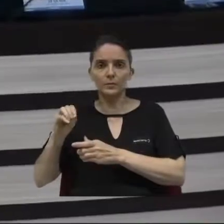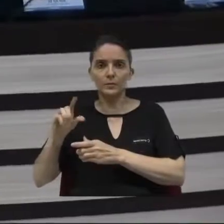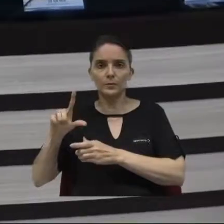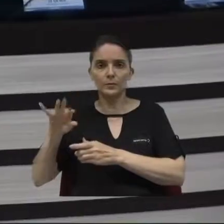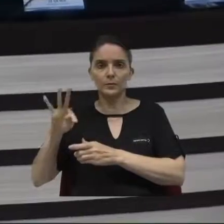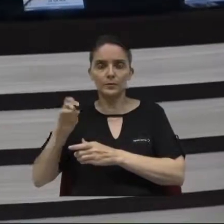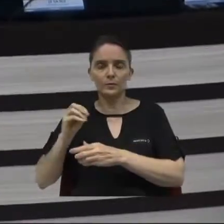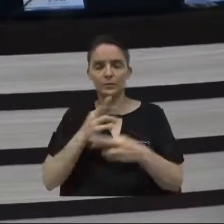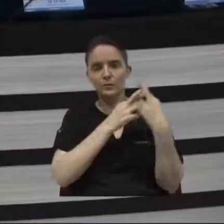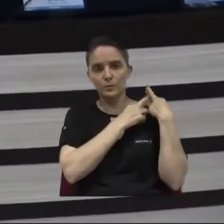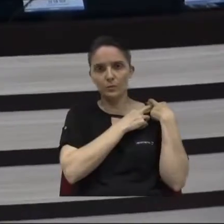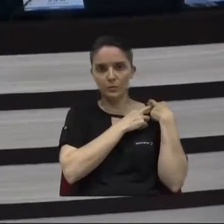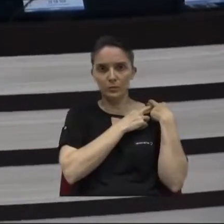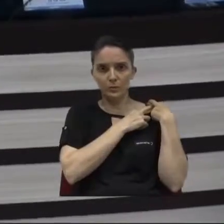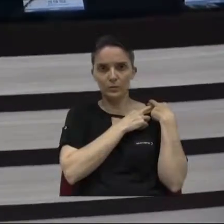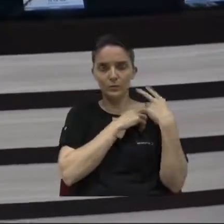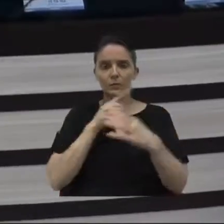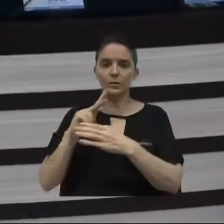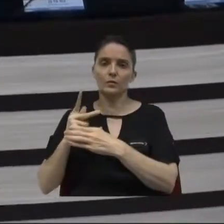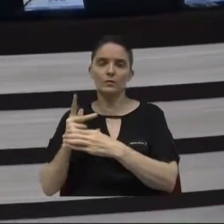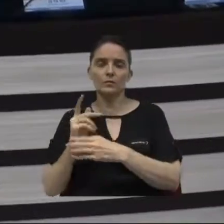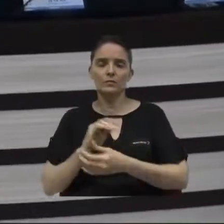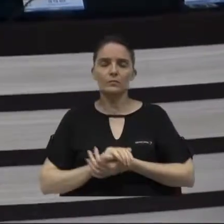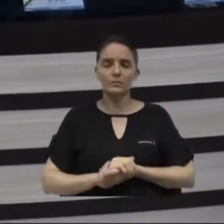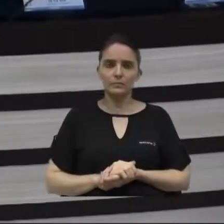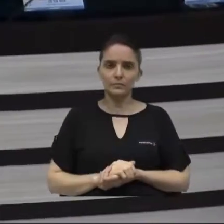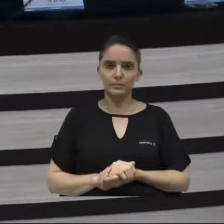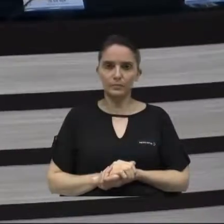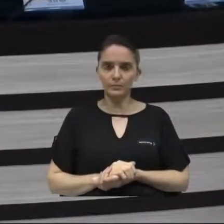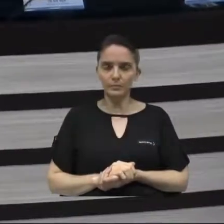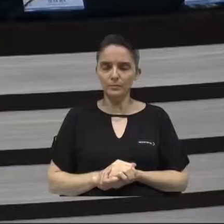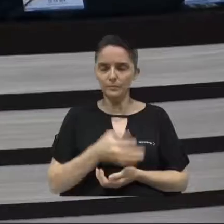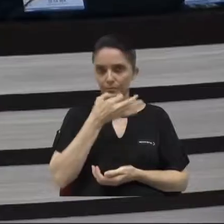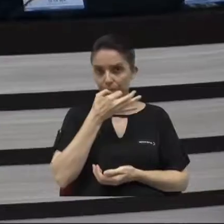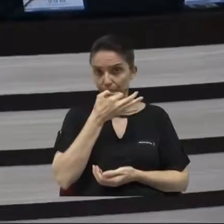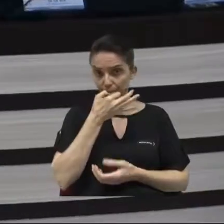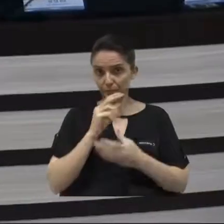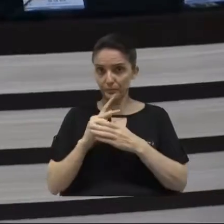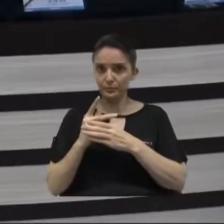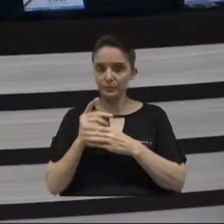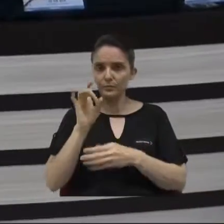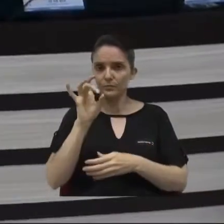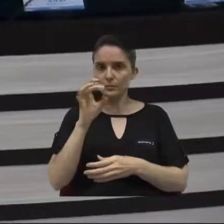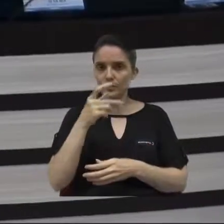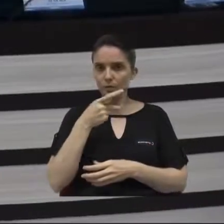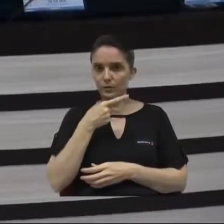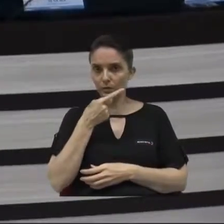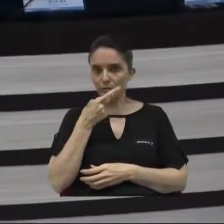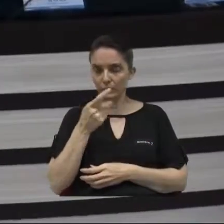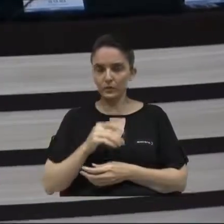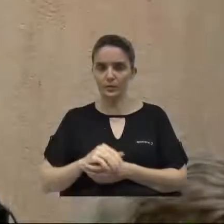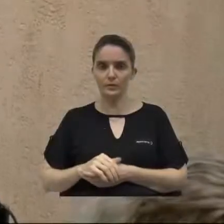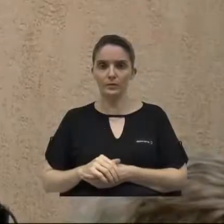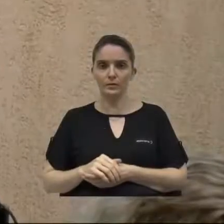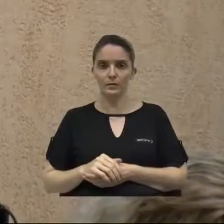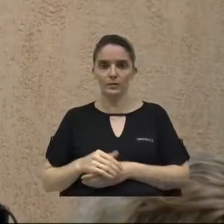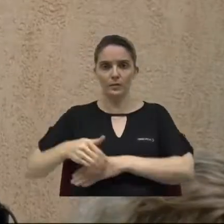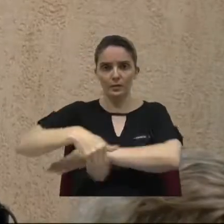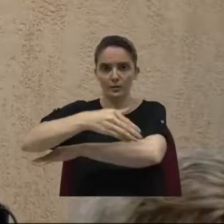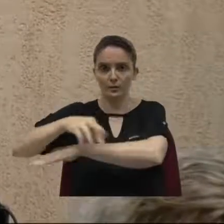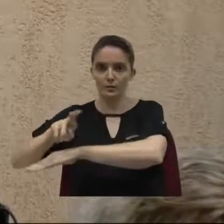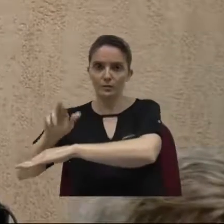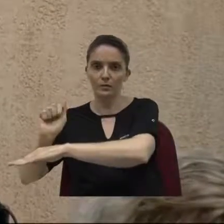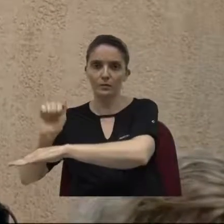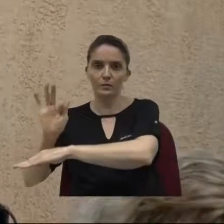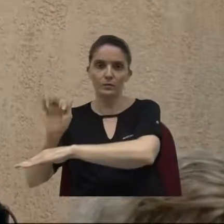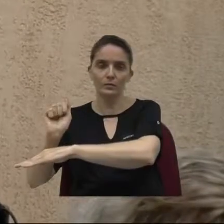Oliveira. Em discussão. Gostaria, senhor, rapidamente. Com a palavra, vereador Helder. Só para esclarecer, essa rua Rafael,